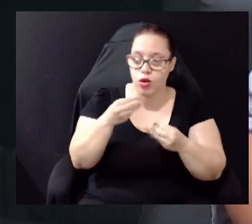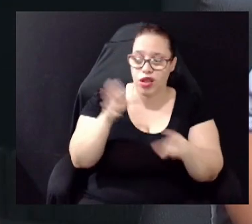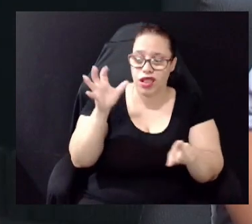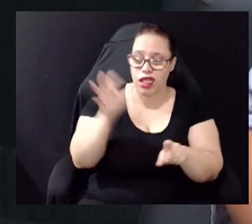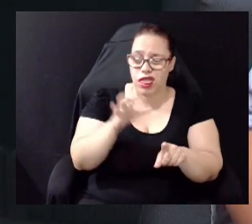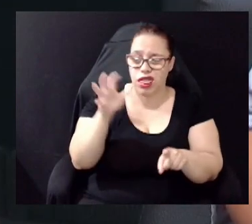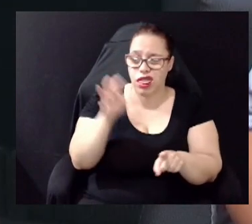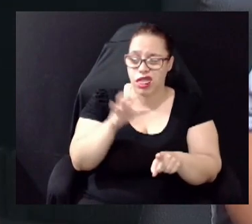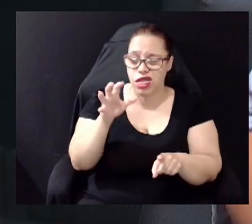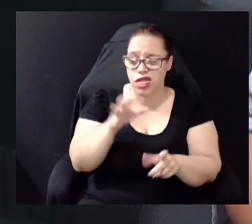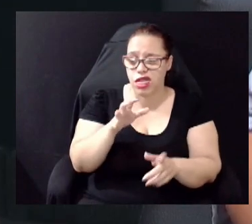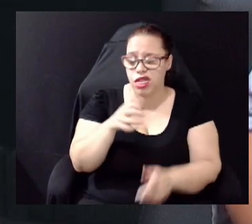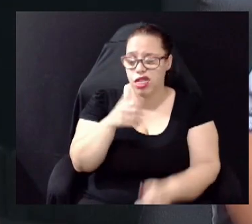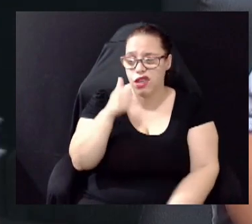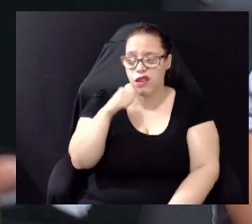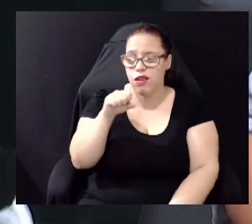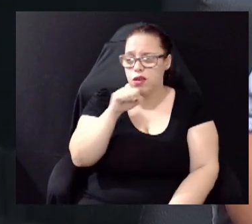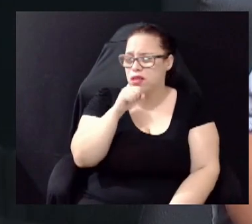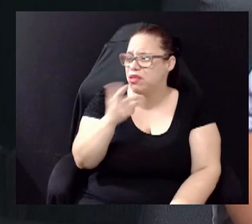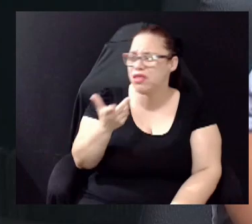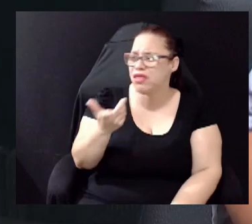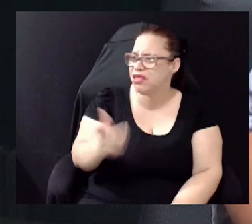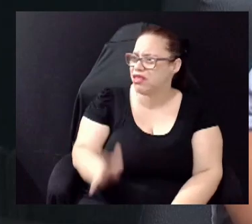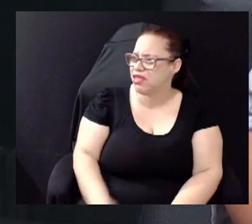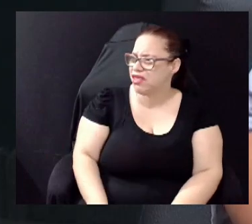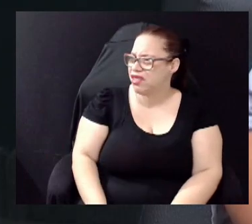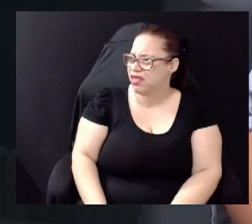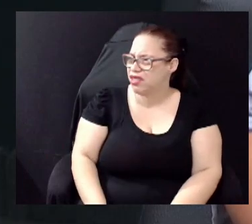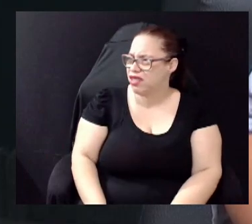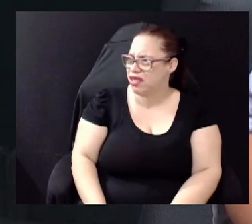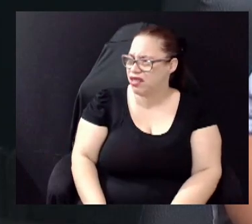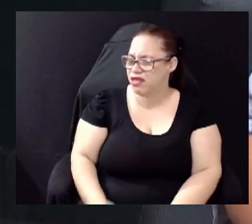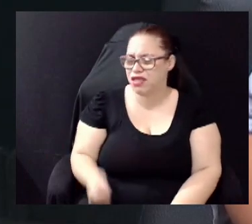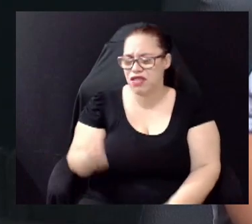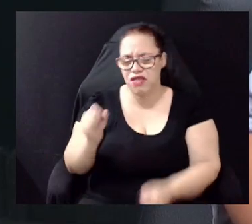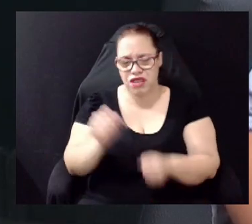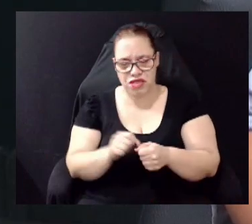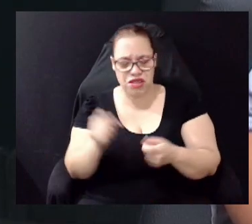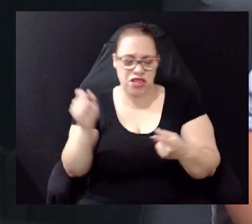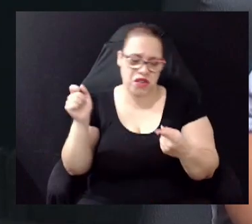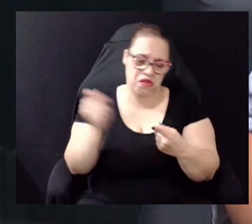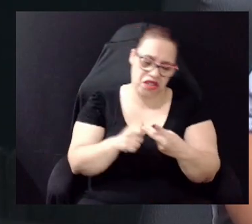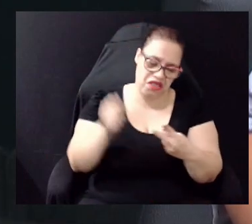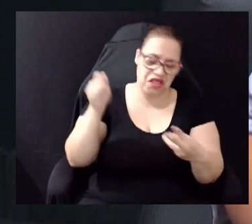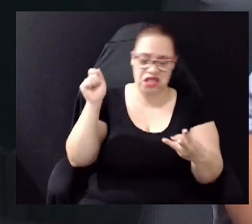momentos, de falar, poxa, acho que ela devia ter agido assim, ela devia ter agido assado.